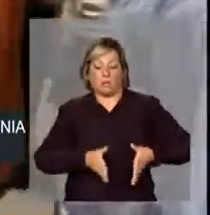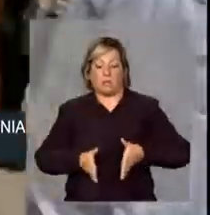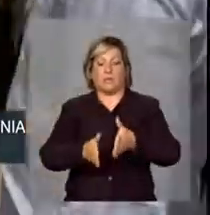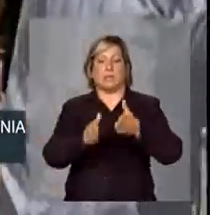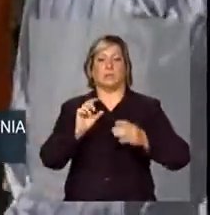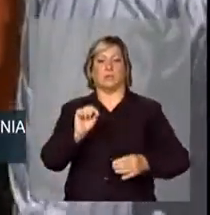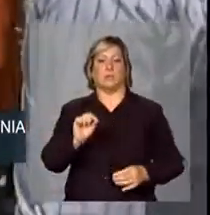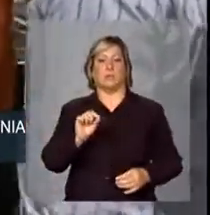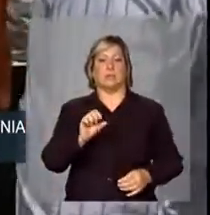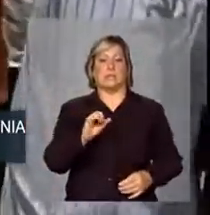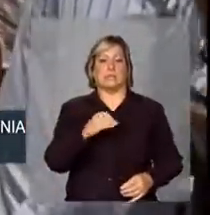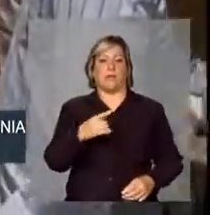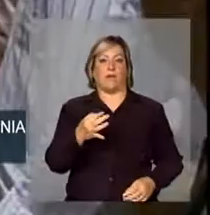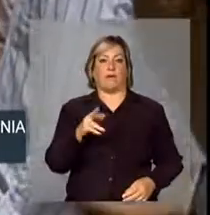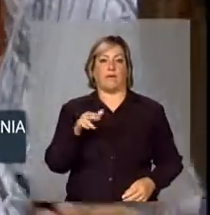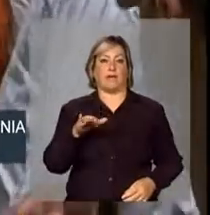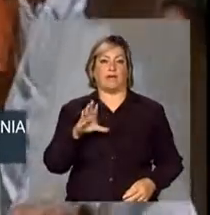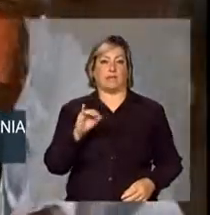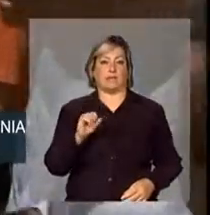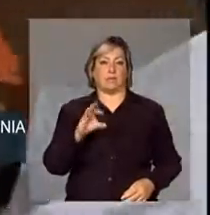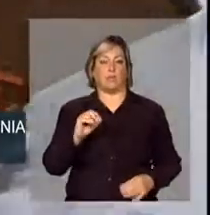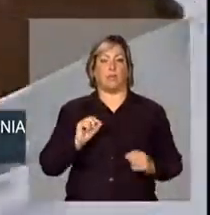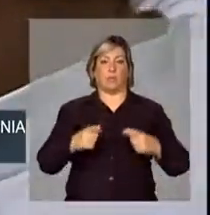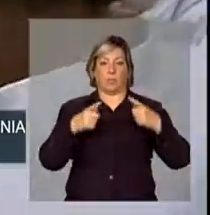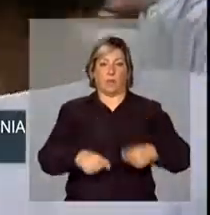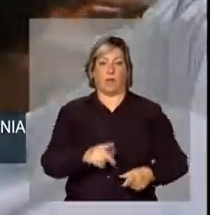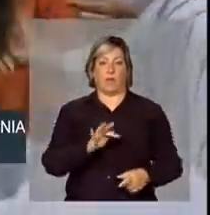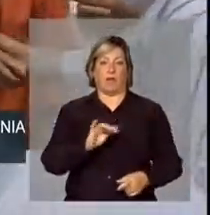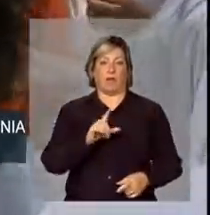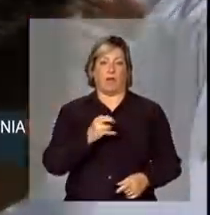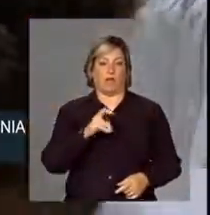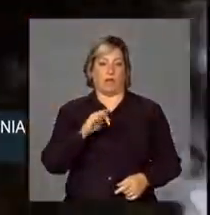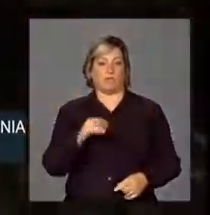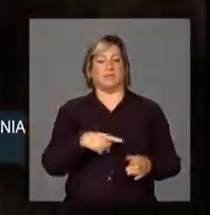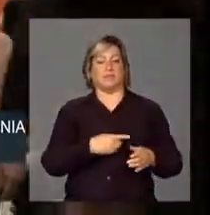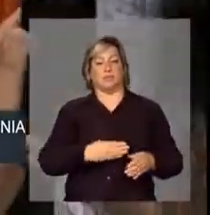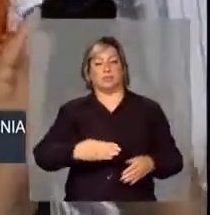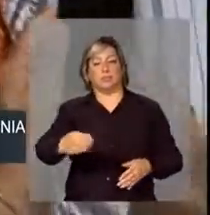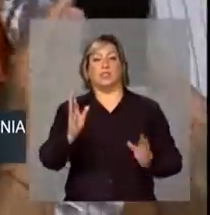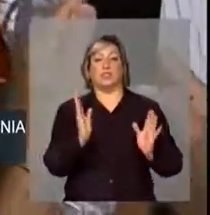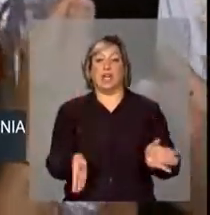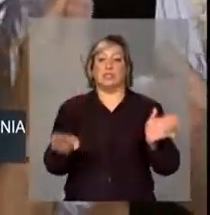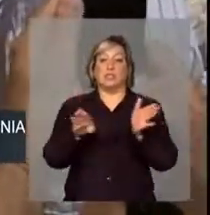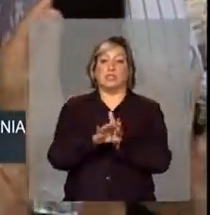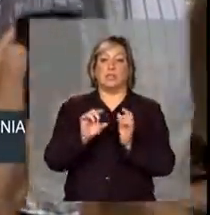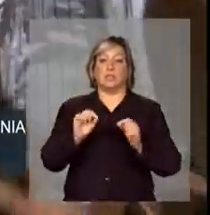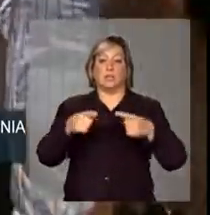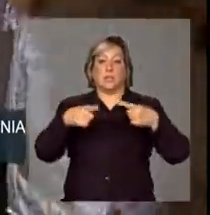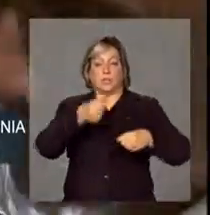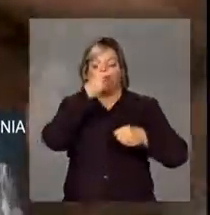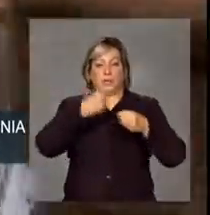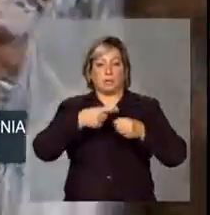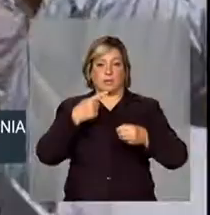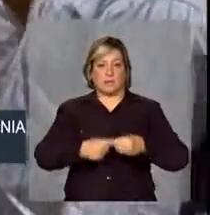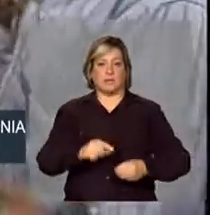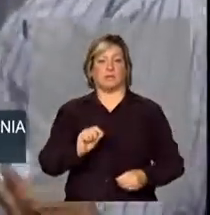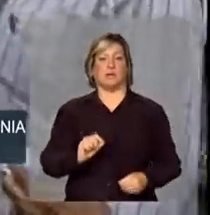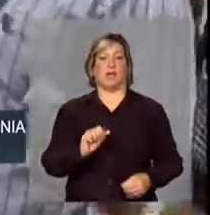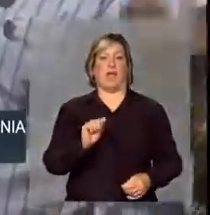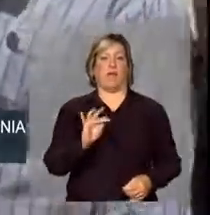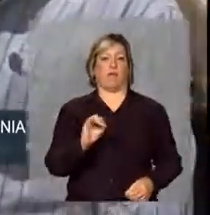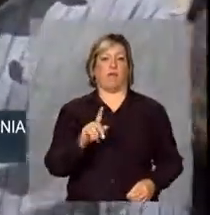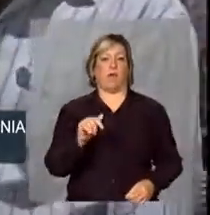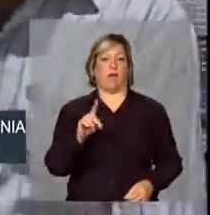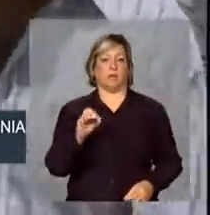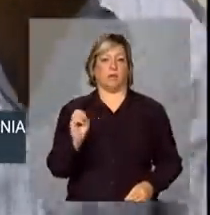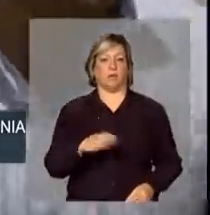captada no rio São Francisco no município de Floresta já está chegando ao município de Afogados da Ingazeira e tem ainda